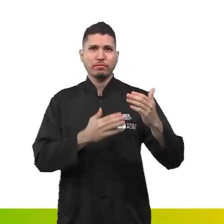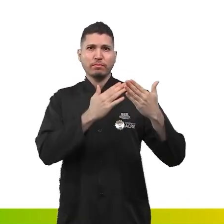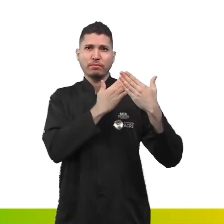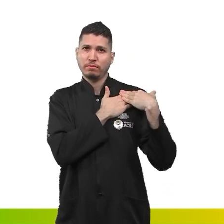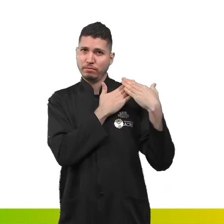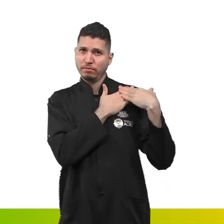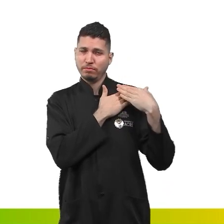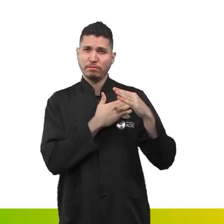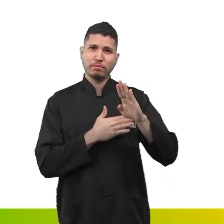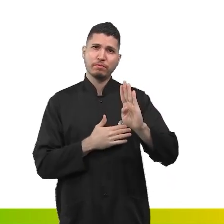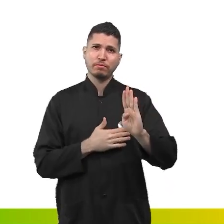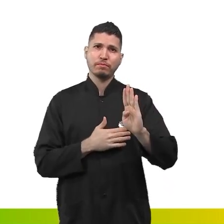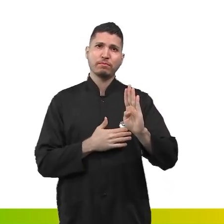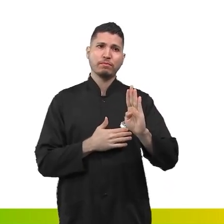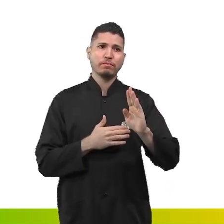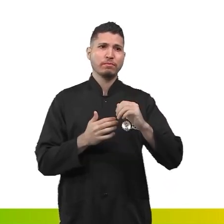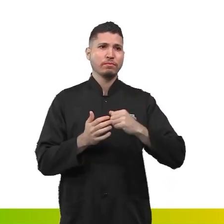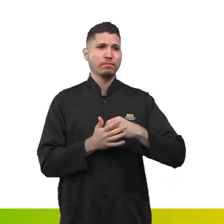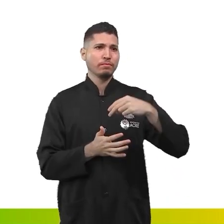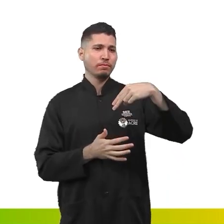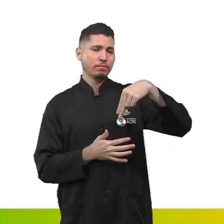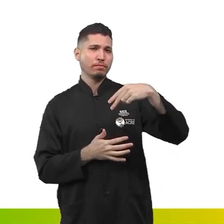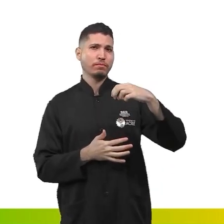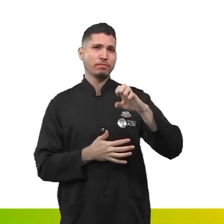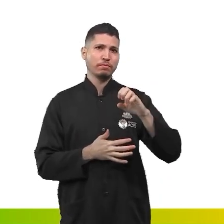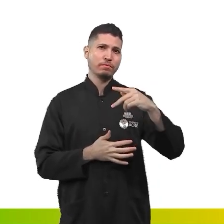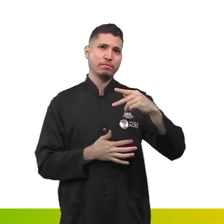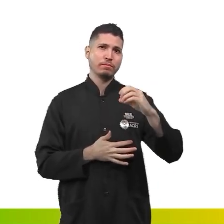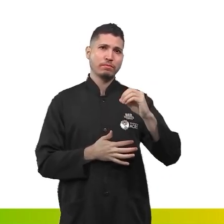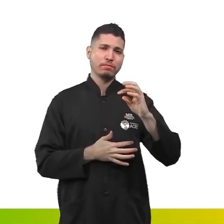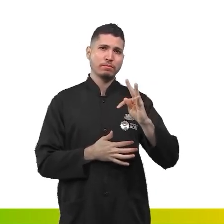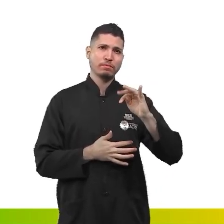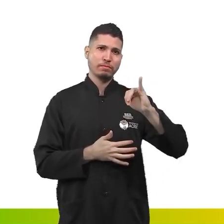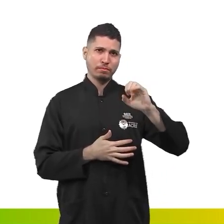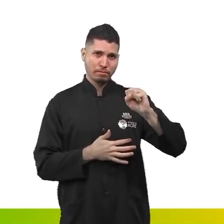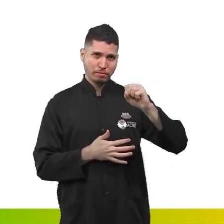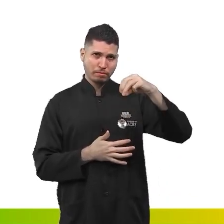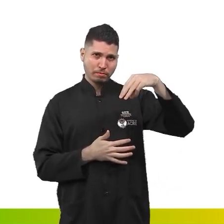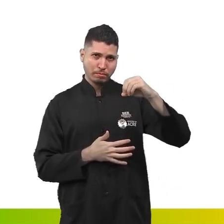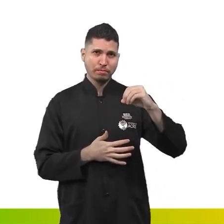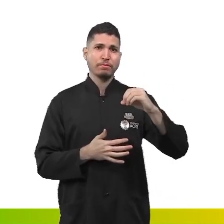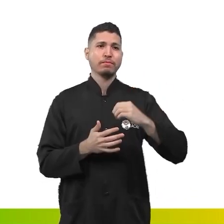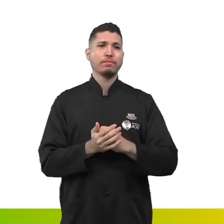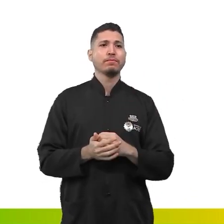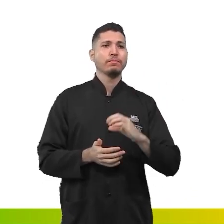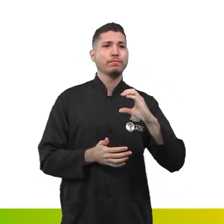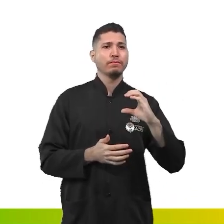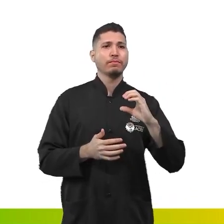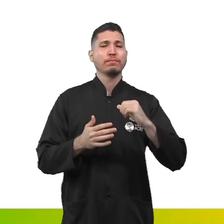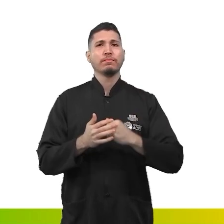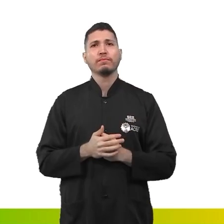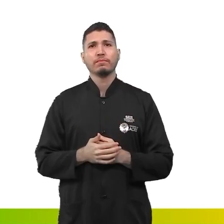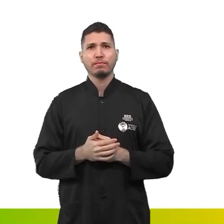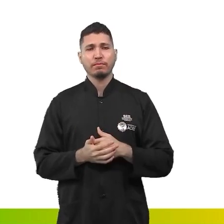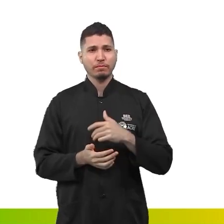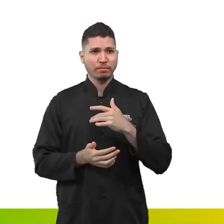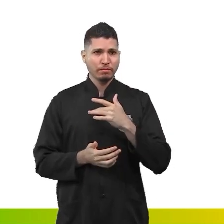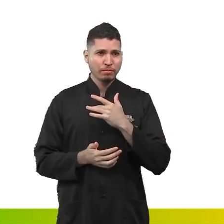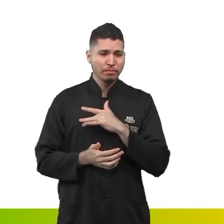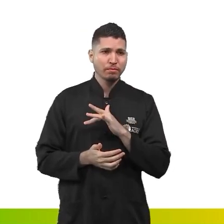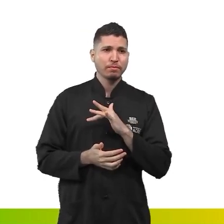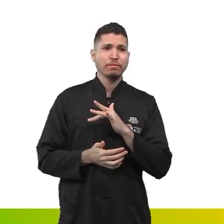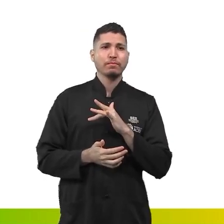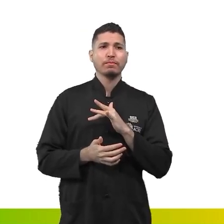responsabilização, B, nepotismo, C, compaixão, D, jurisprudência, letra